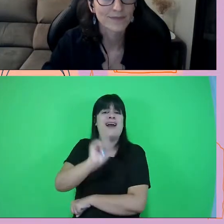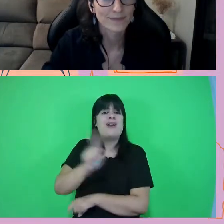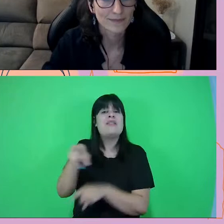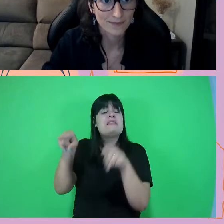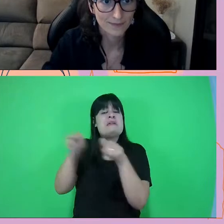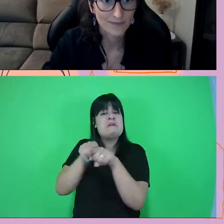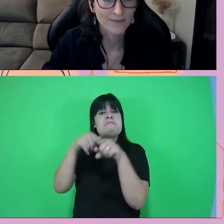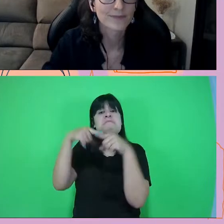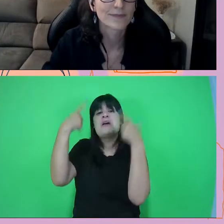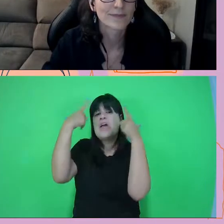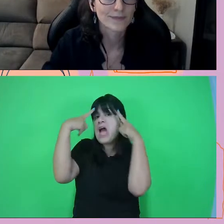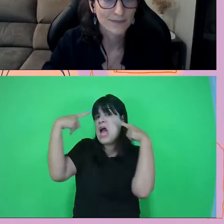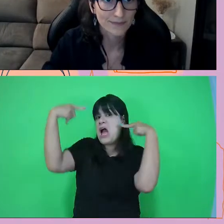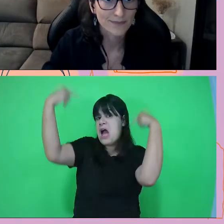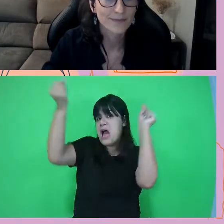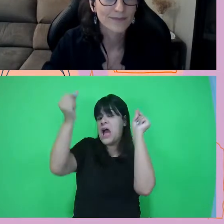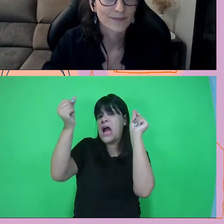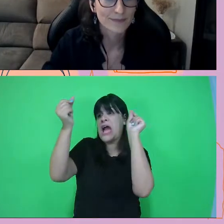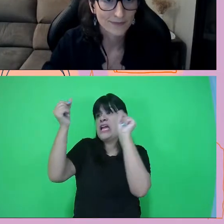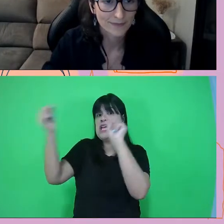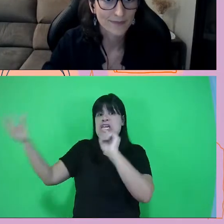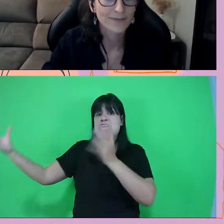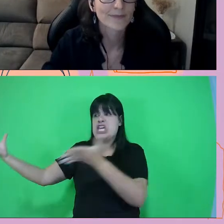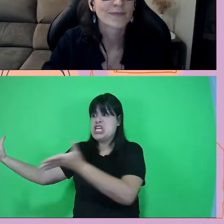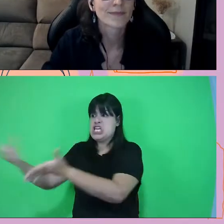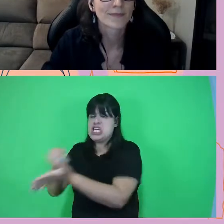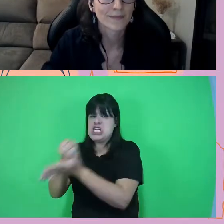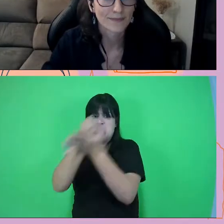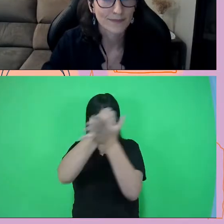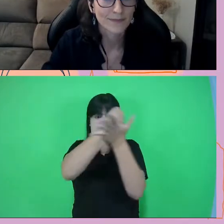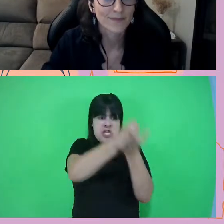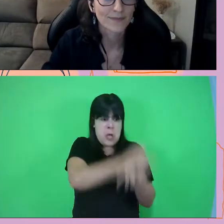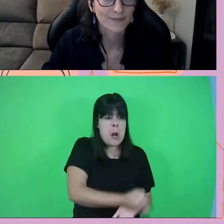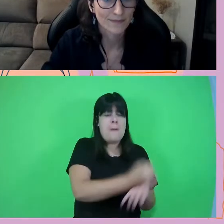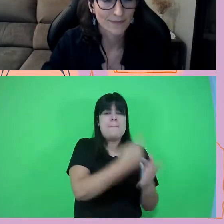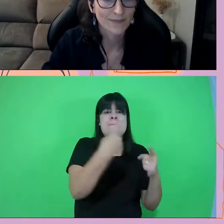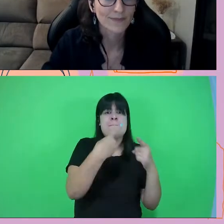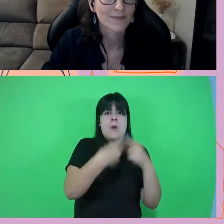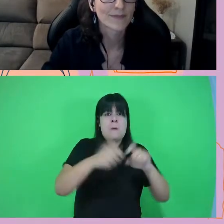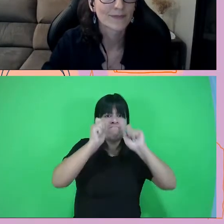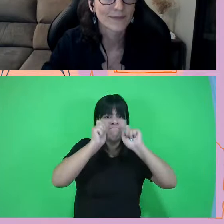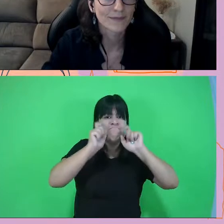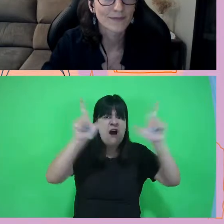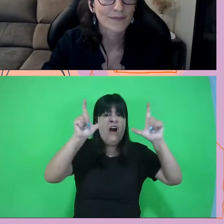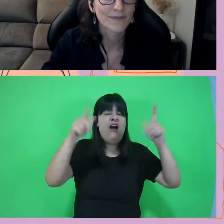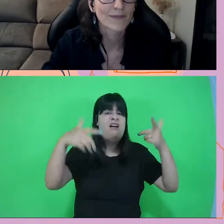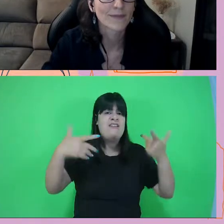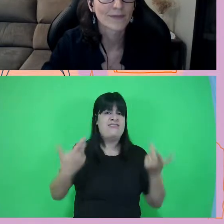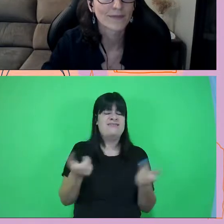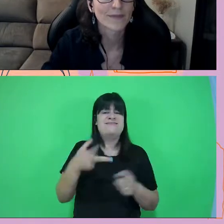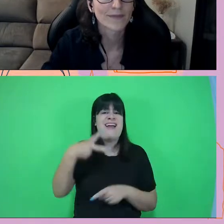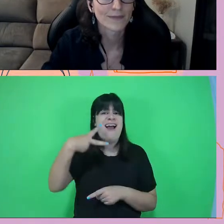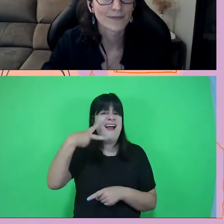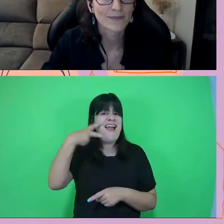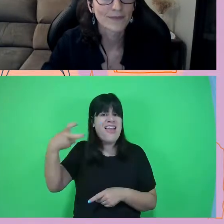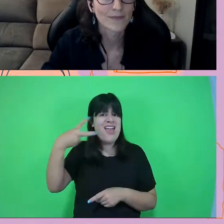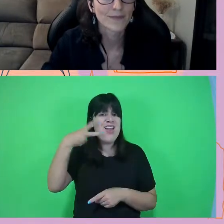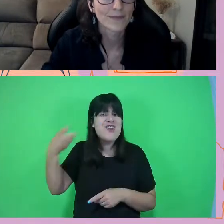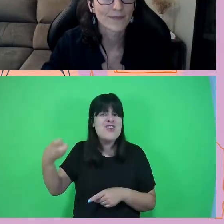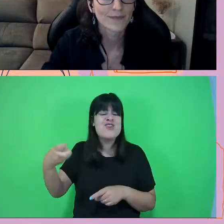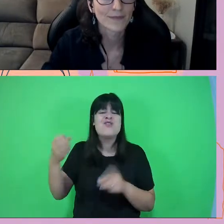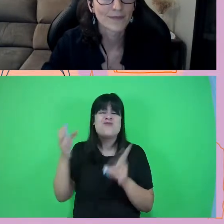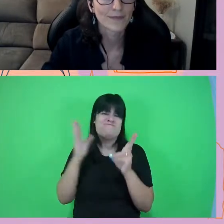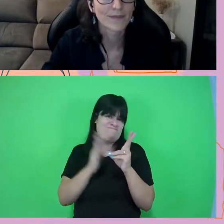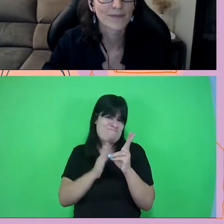reis, rainhas, e foram tirados de suas terras por conta da ganância, né? Que os índios, eles estão